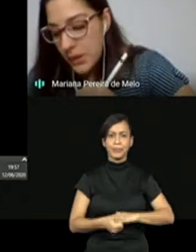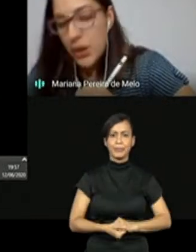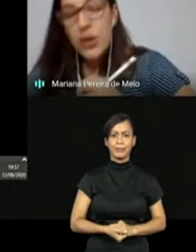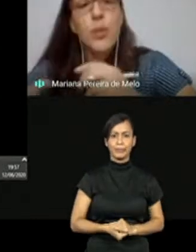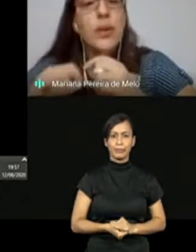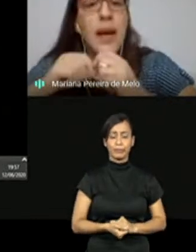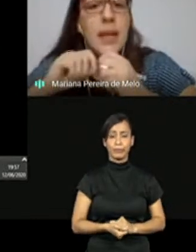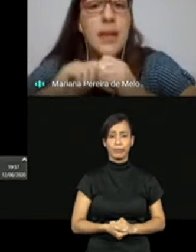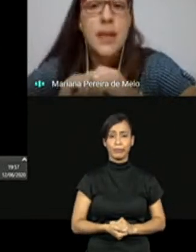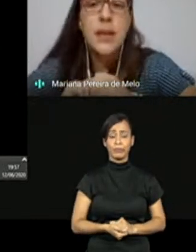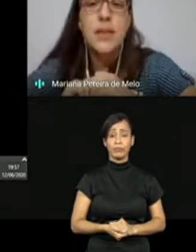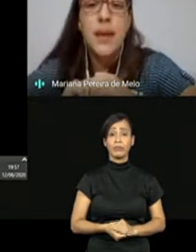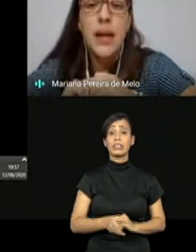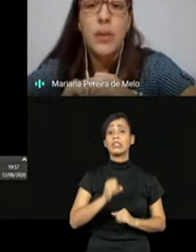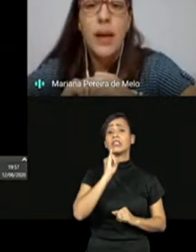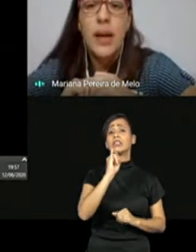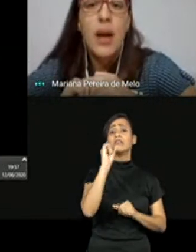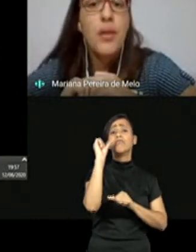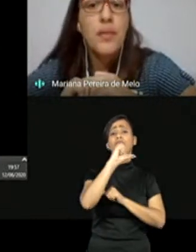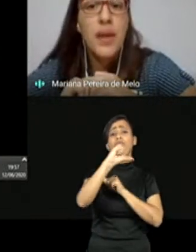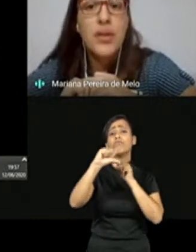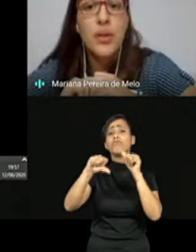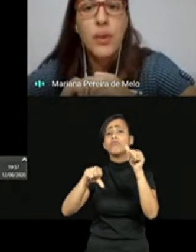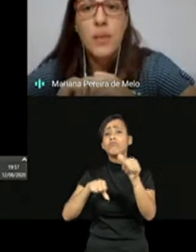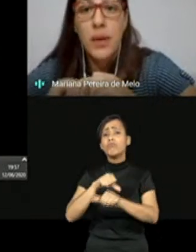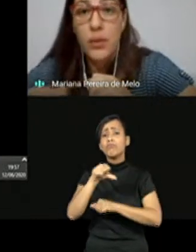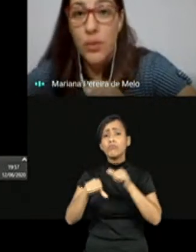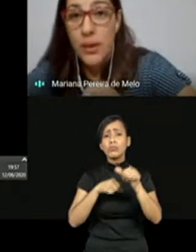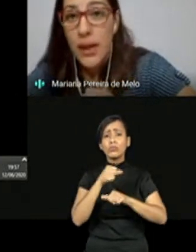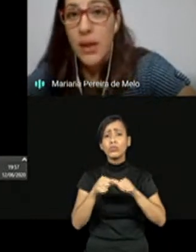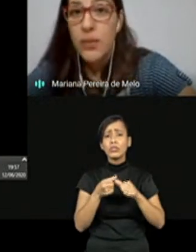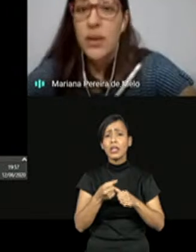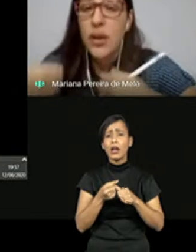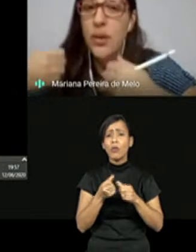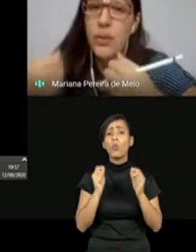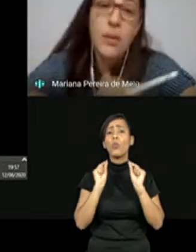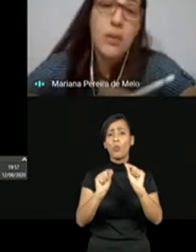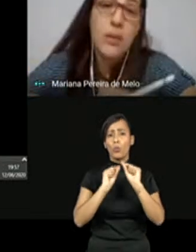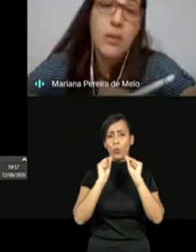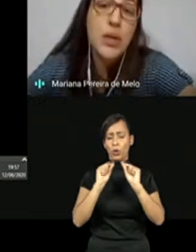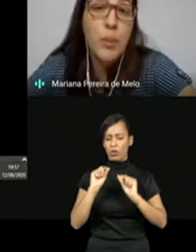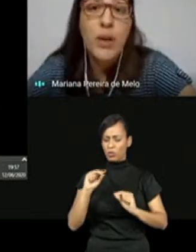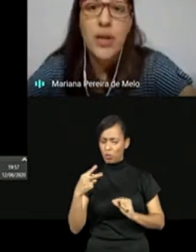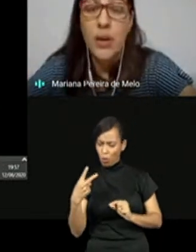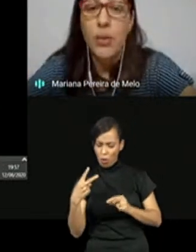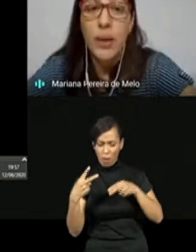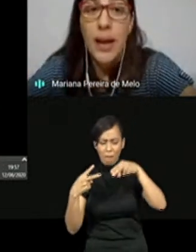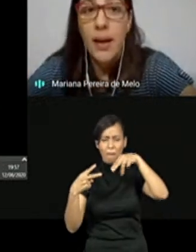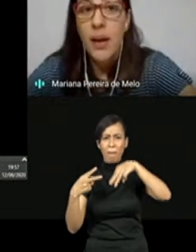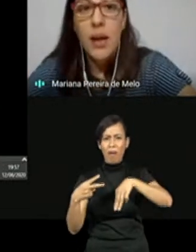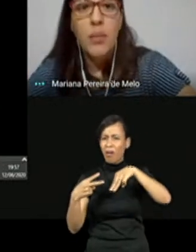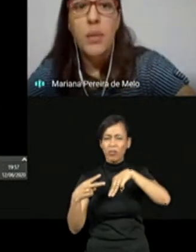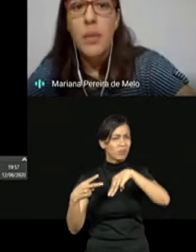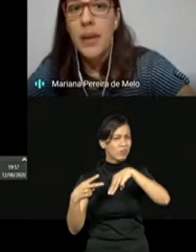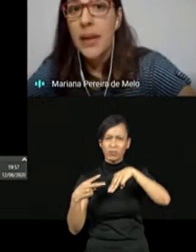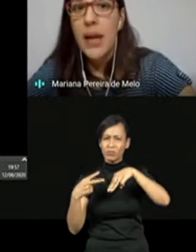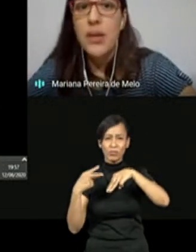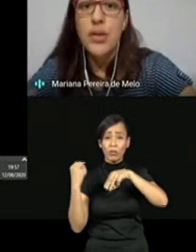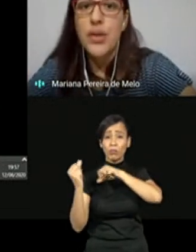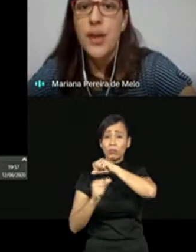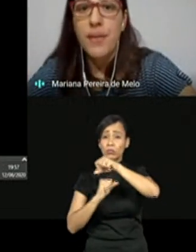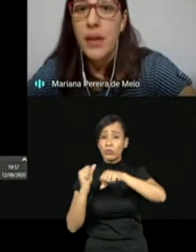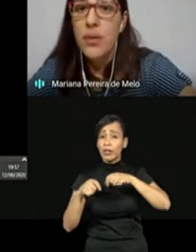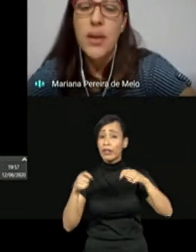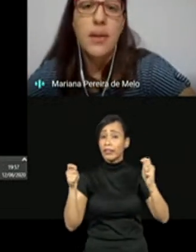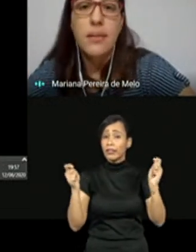E se a gente mudasse esse intervalo ao invés de 2 metros quadrados, a gente pode calcular a probabilidade